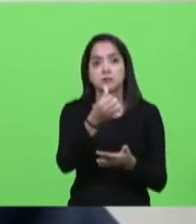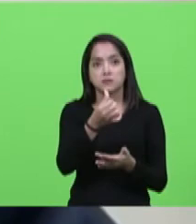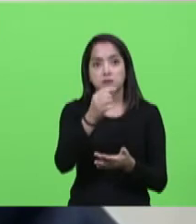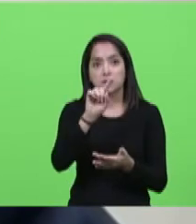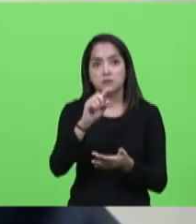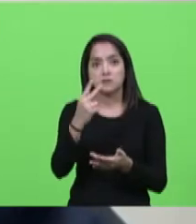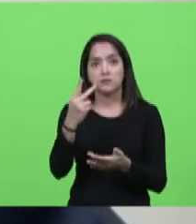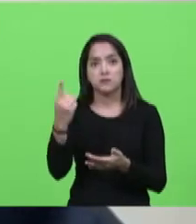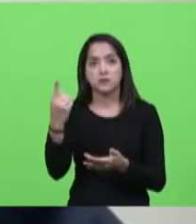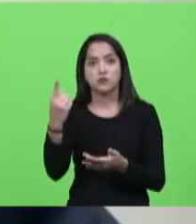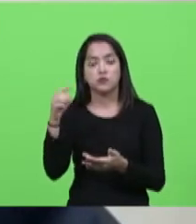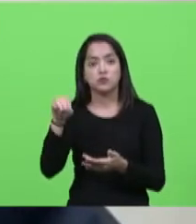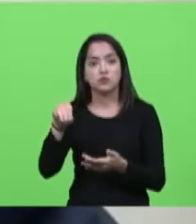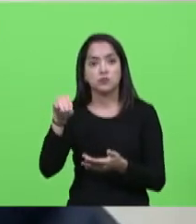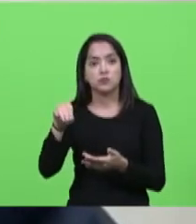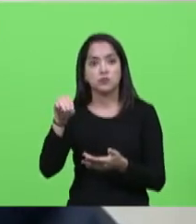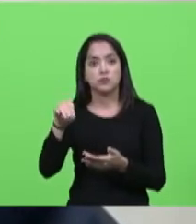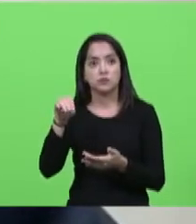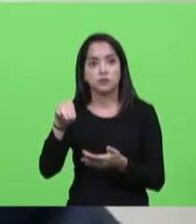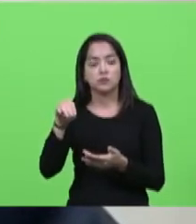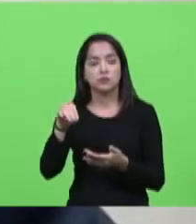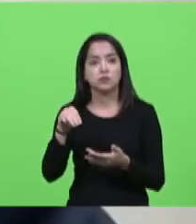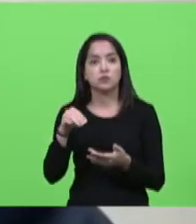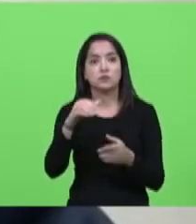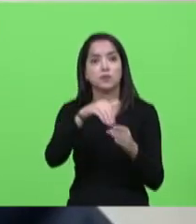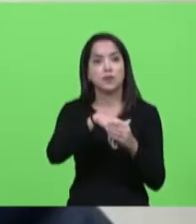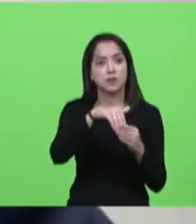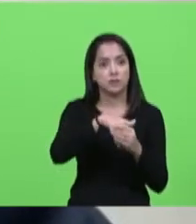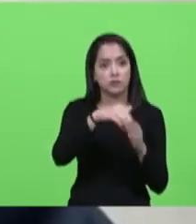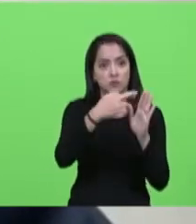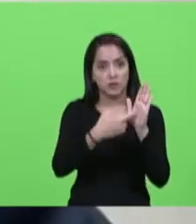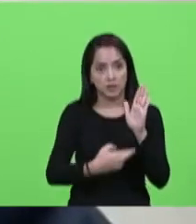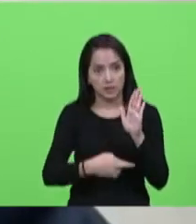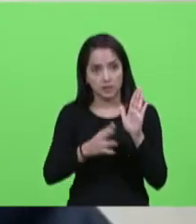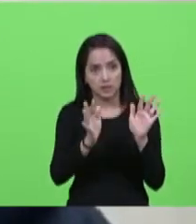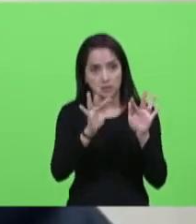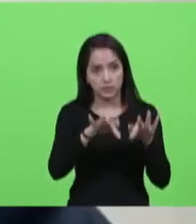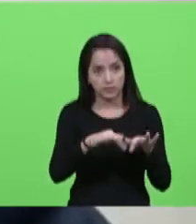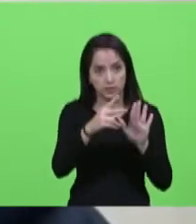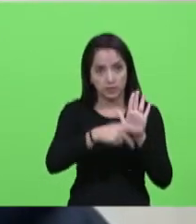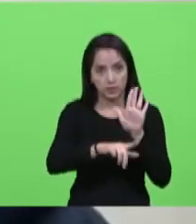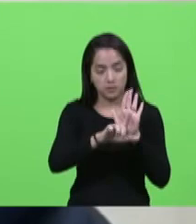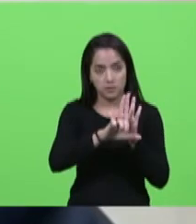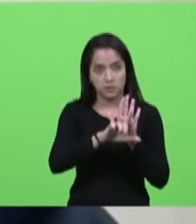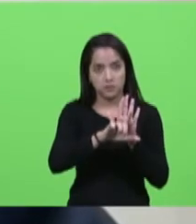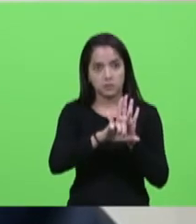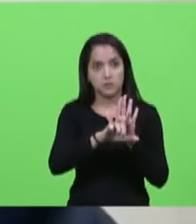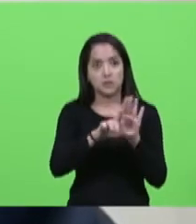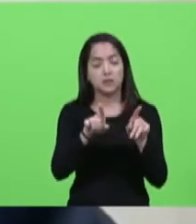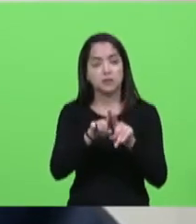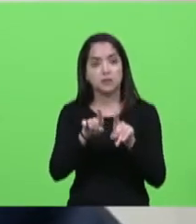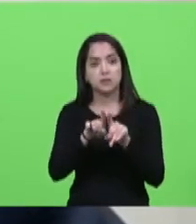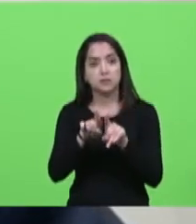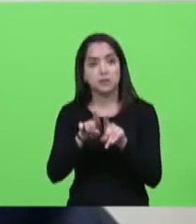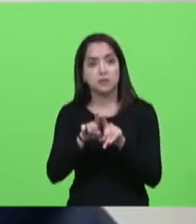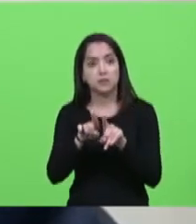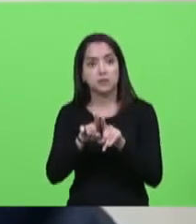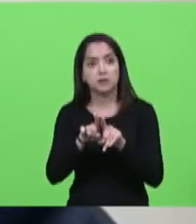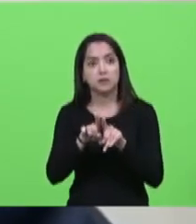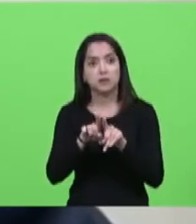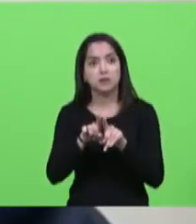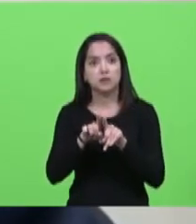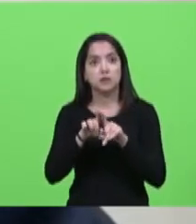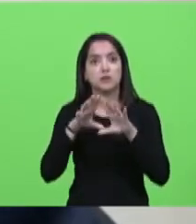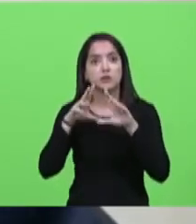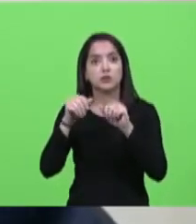18 horas e 21 minutos, para votarmos a redação final dos projetos votados na sessão anterior e também as matérias